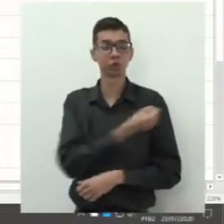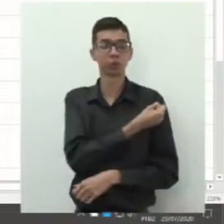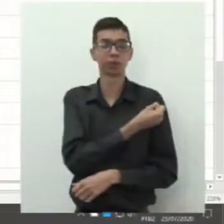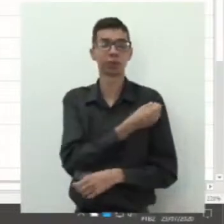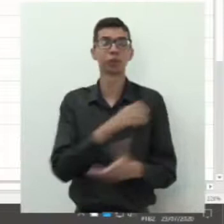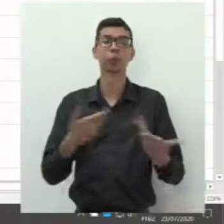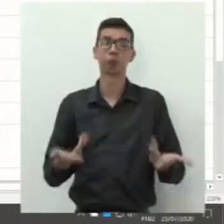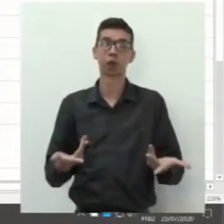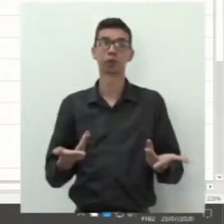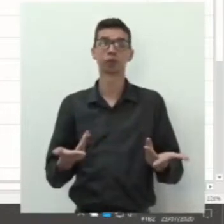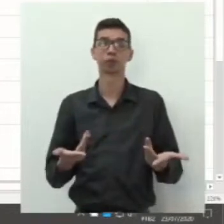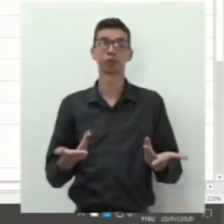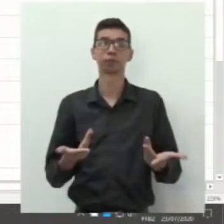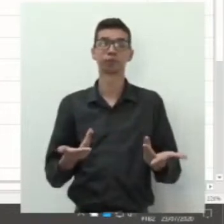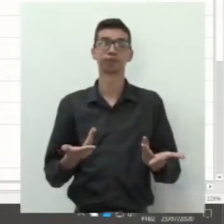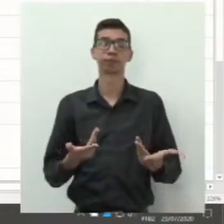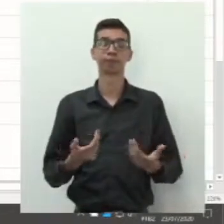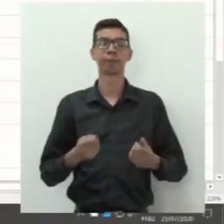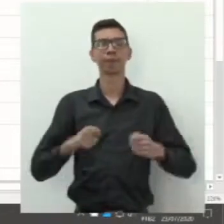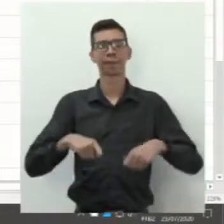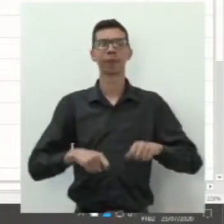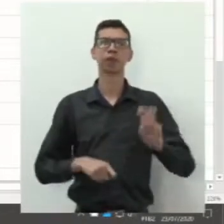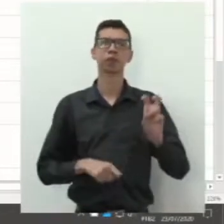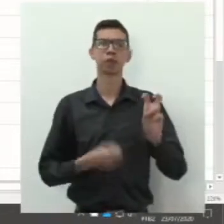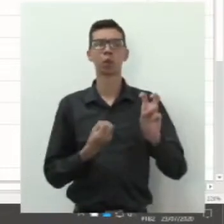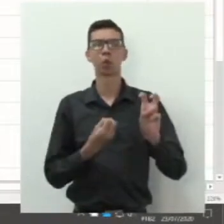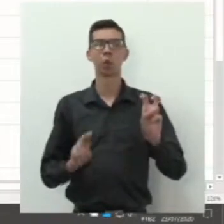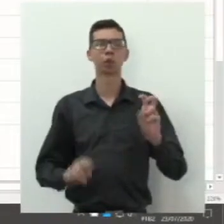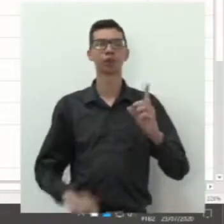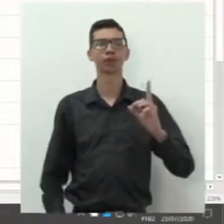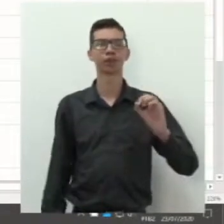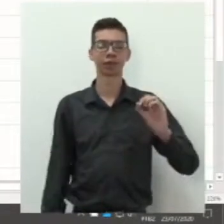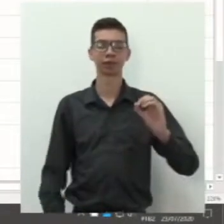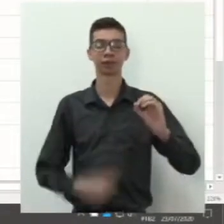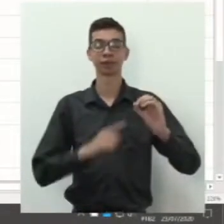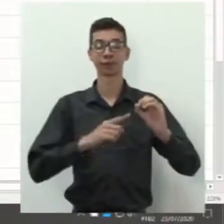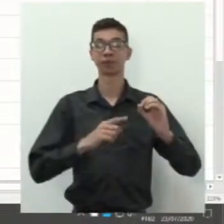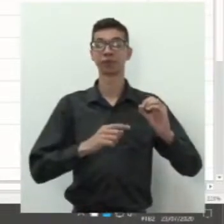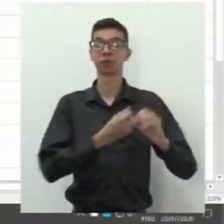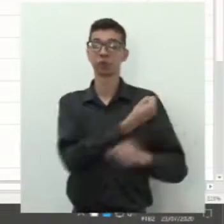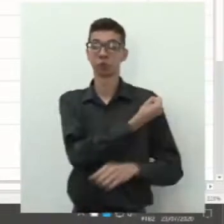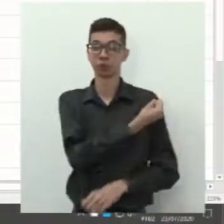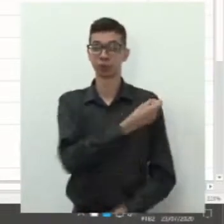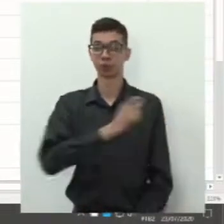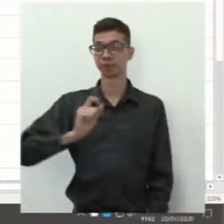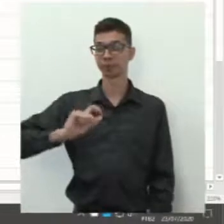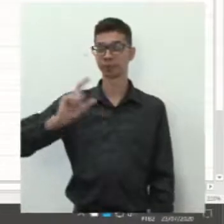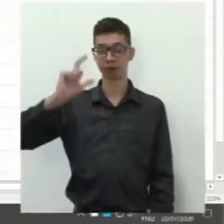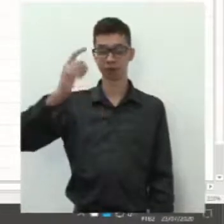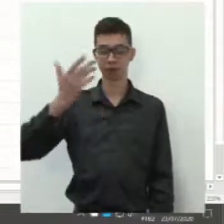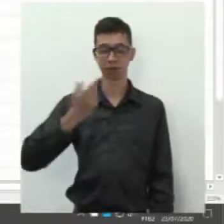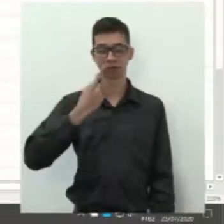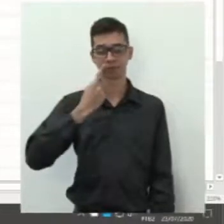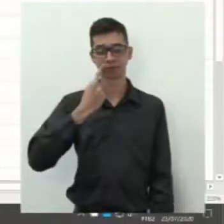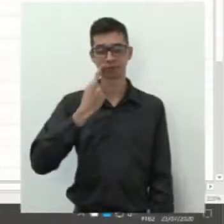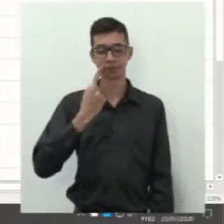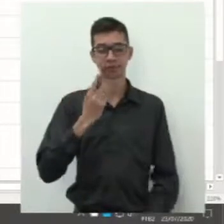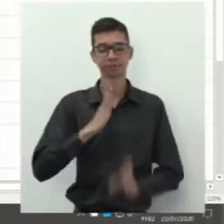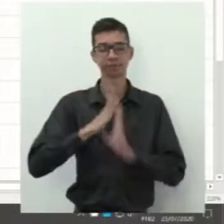10 primeiros, ou você reduz 5 primeiros, e você já consegue visualizar quais são esses maiores valores,